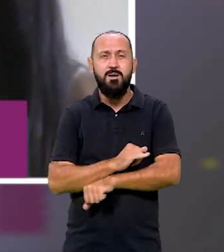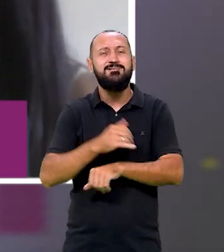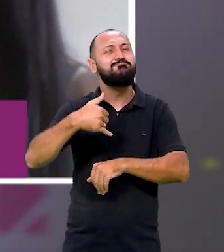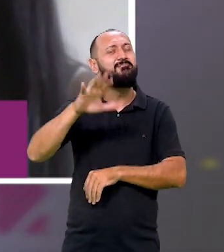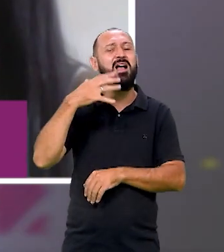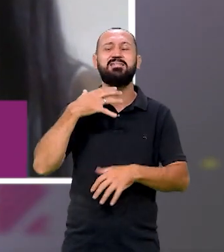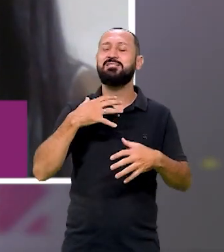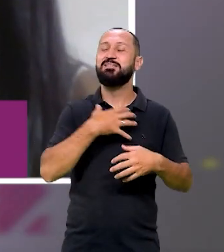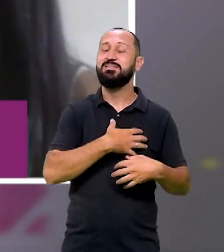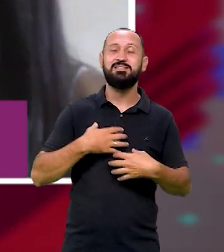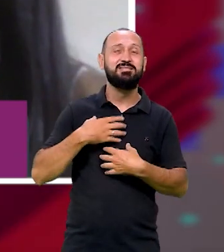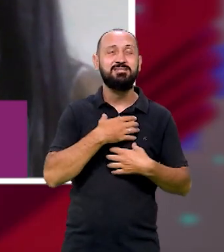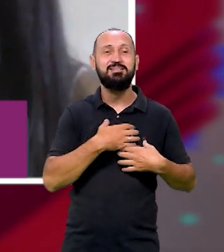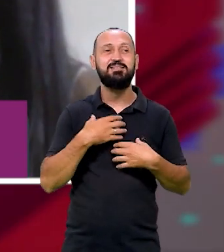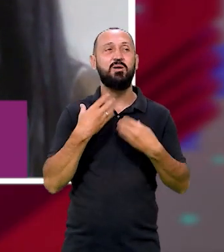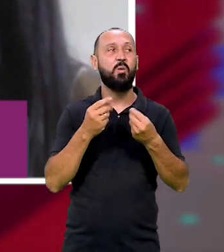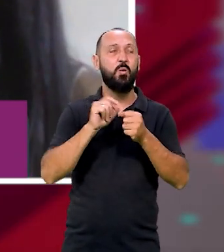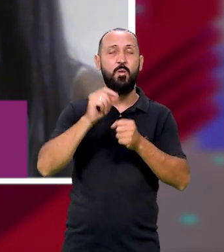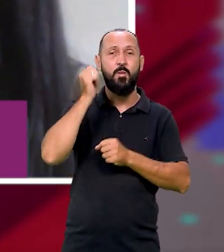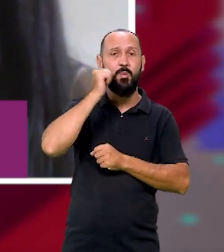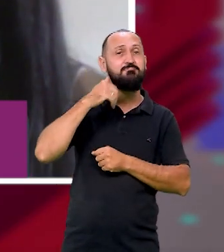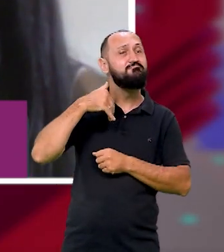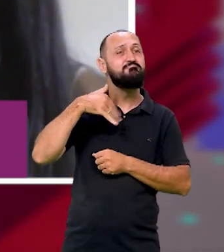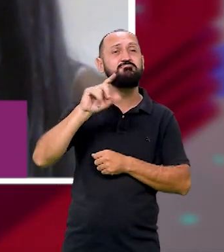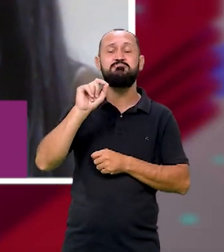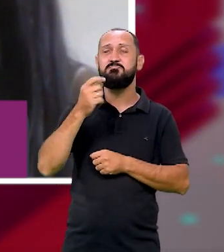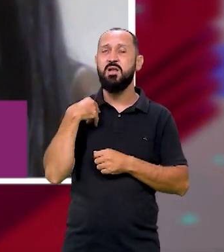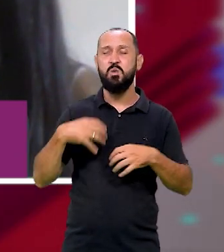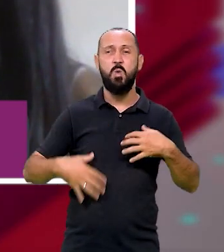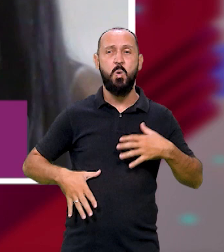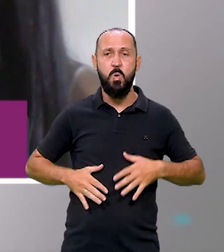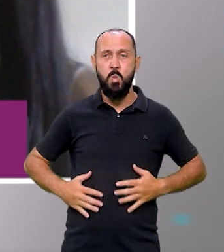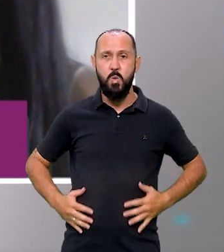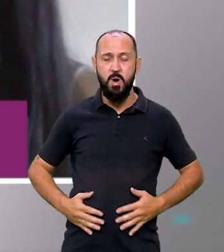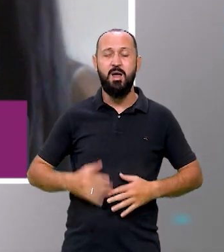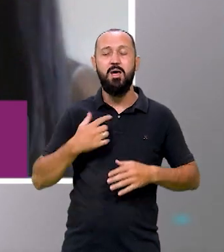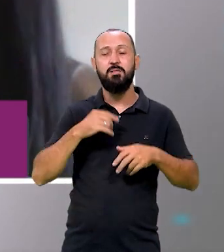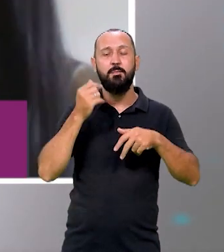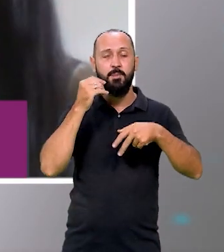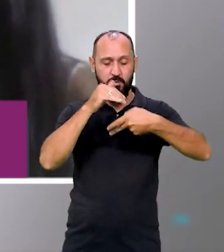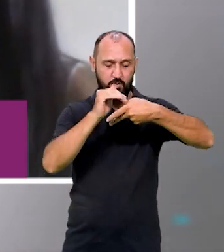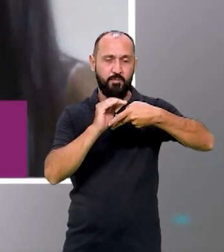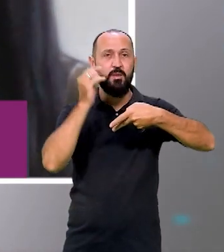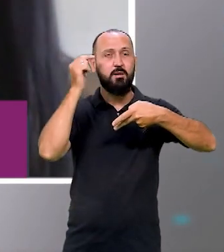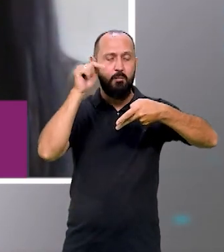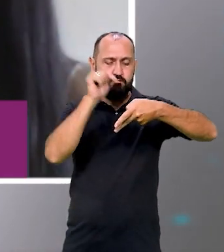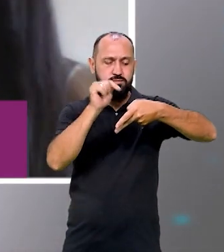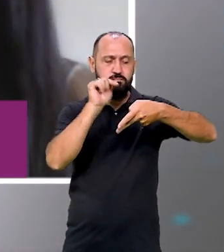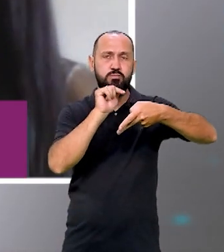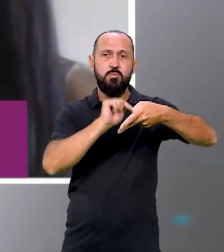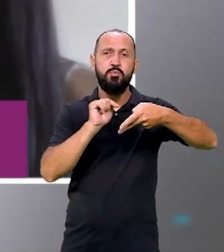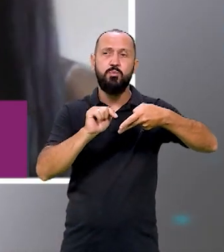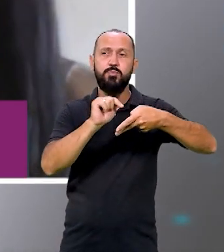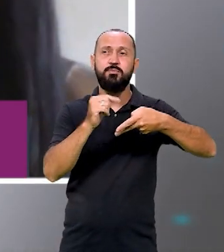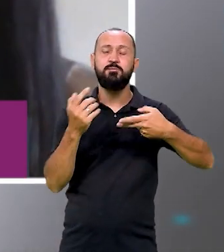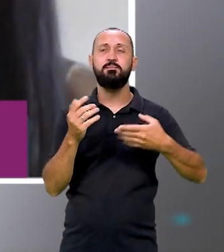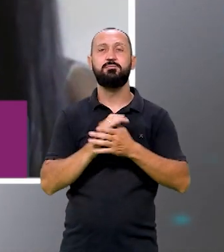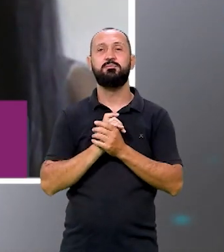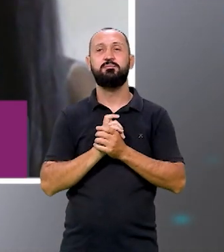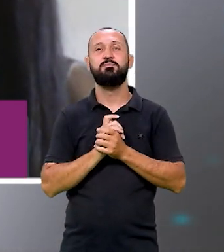certeza. Para sempre. A gente quer o corpo do verão no inverno também. Verdade. E para a gente finalizar, Ana, só assim,